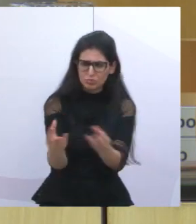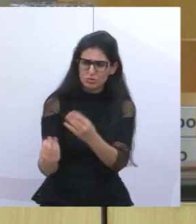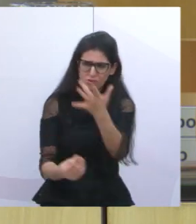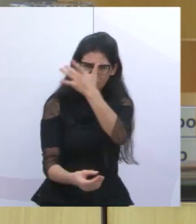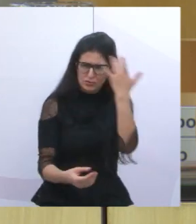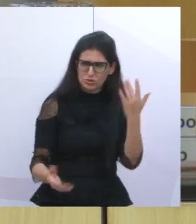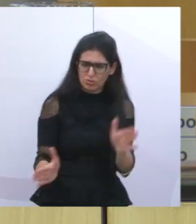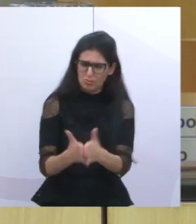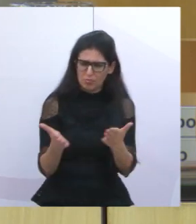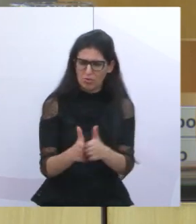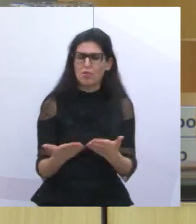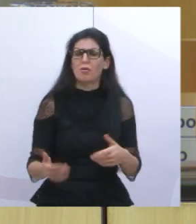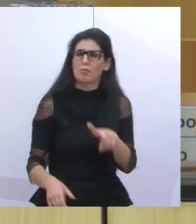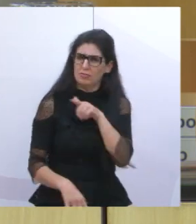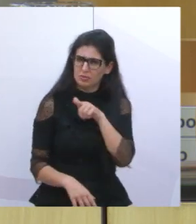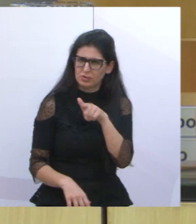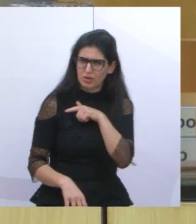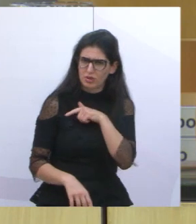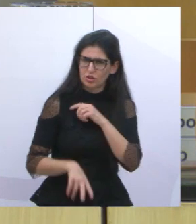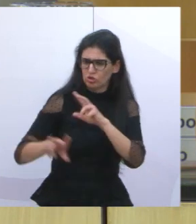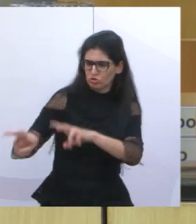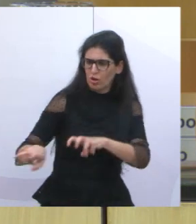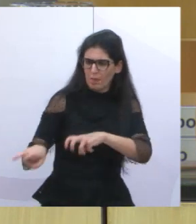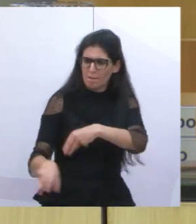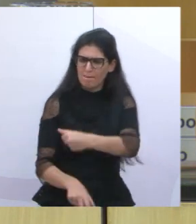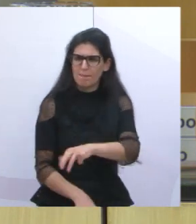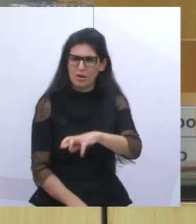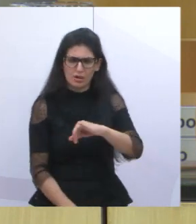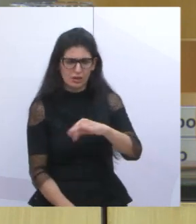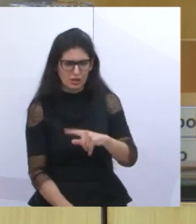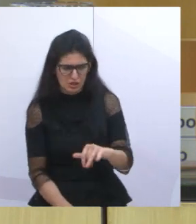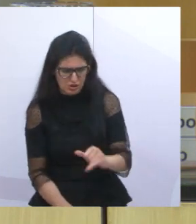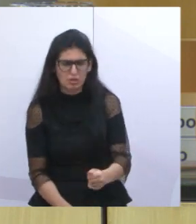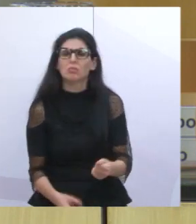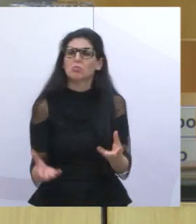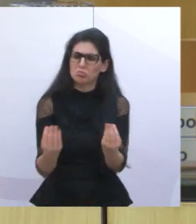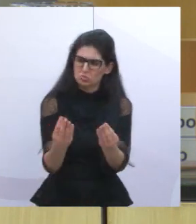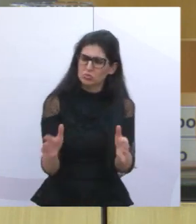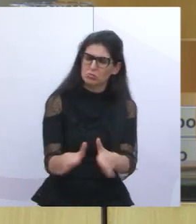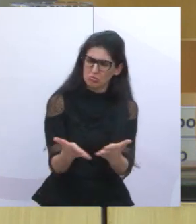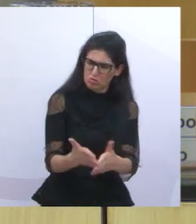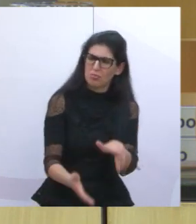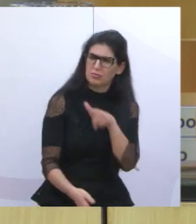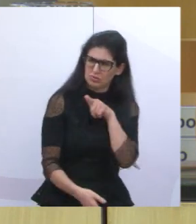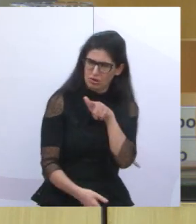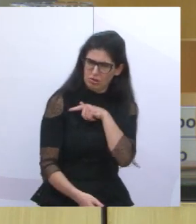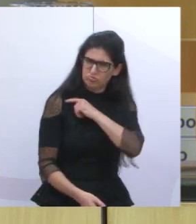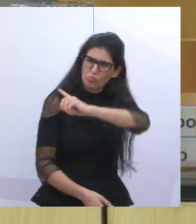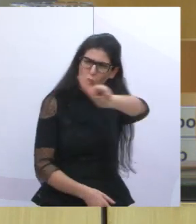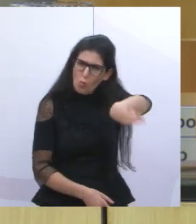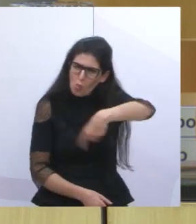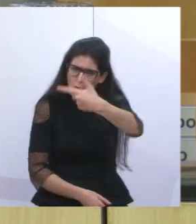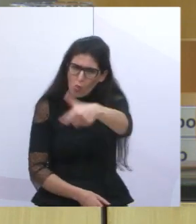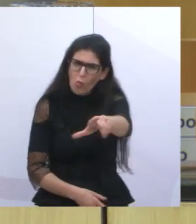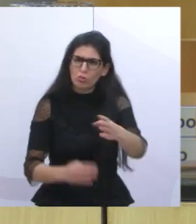no Chácara Marília que conhecemos, temos em toda a região da cidade. E a